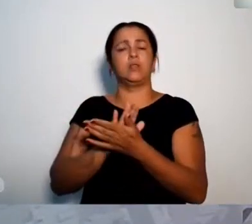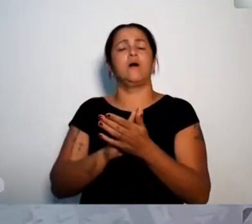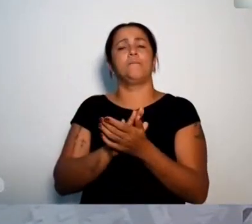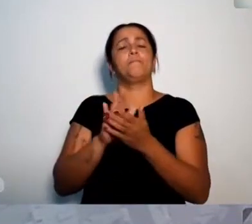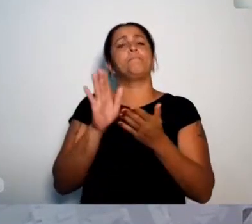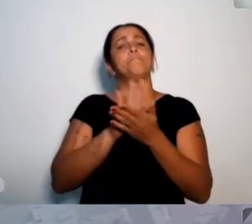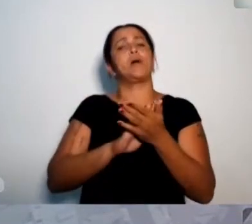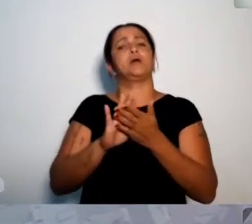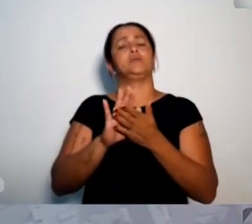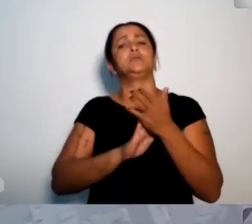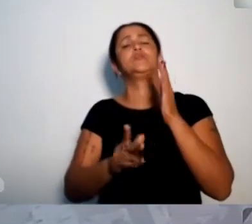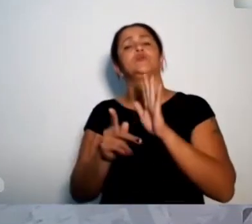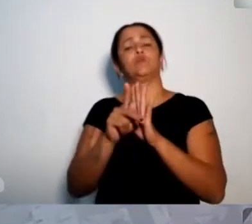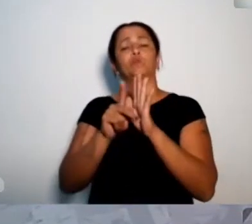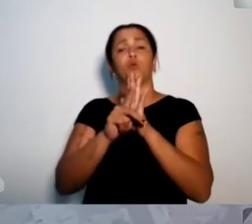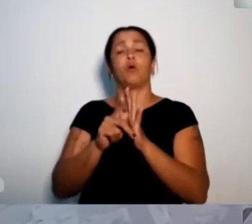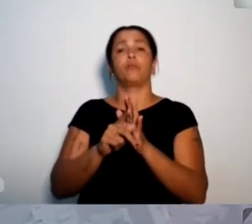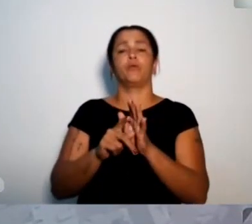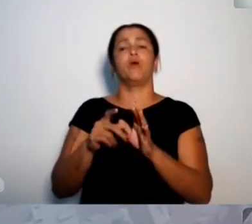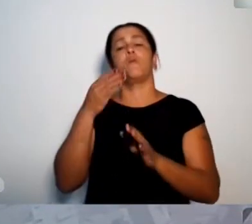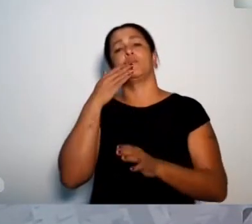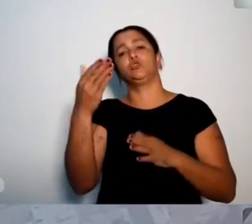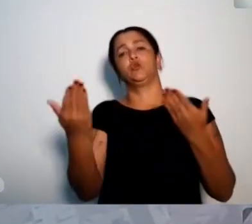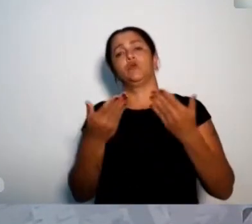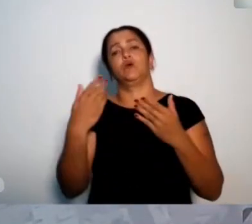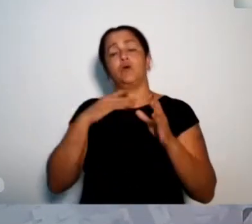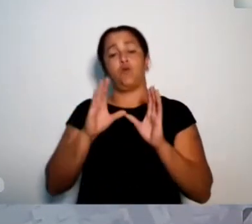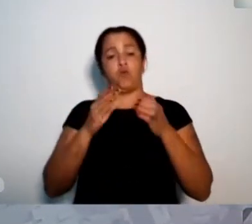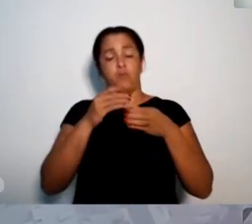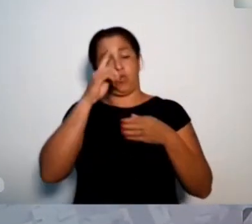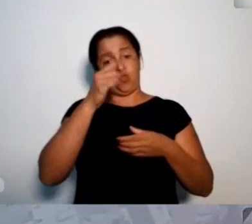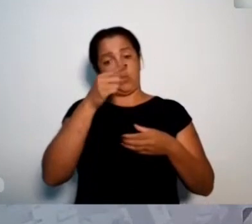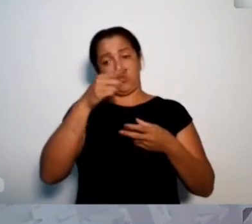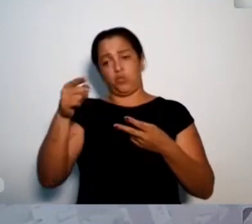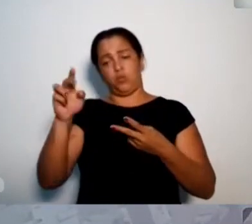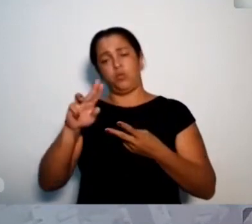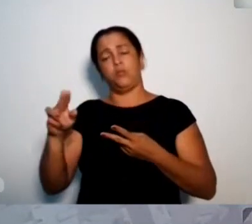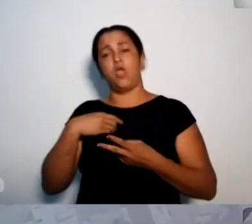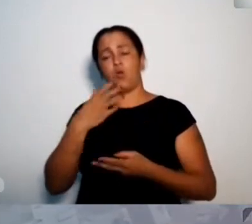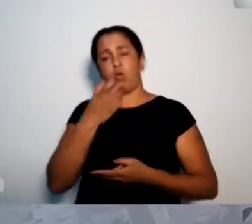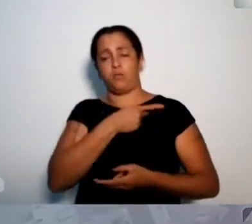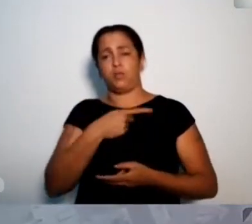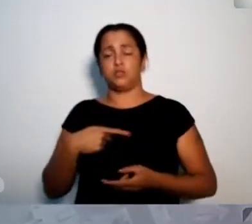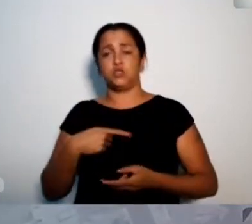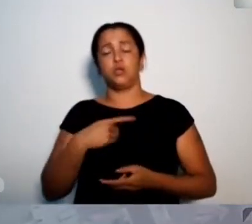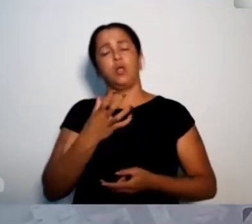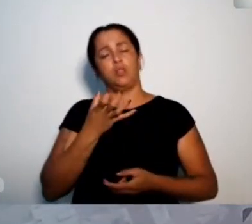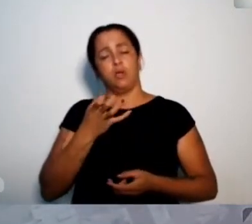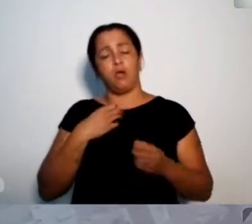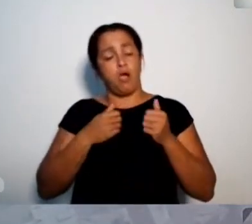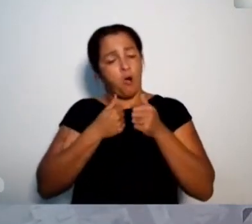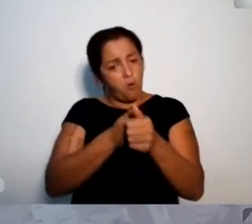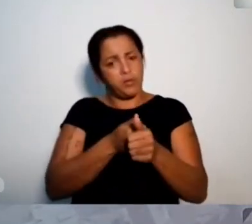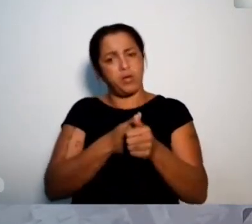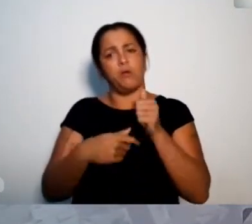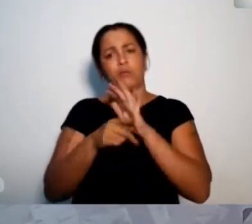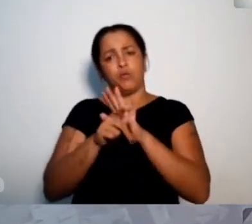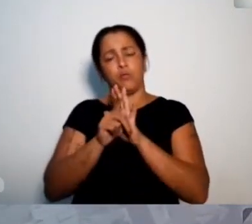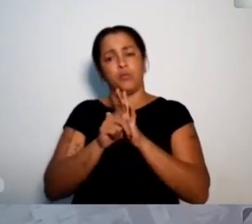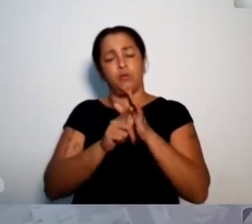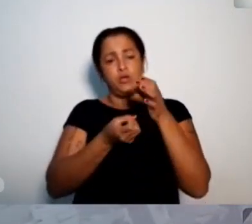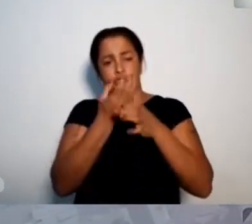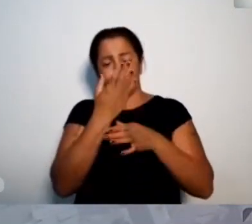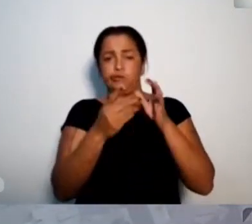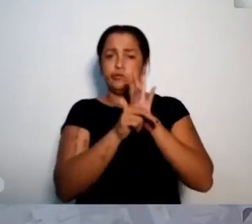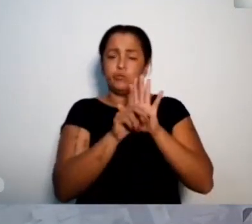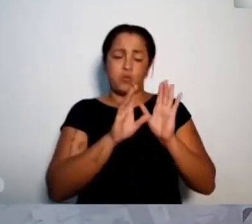presidente, que o senhor possa nomear uma comissão de vereadores, eu gostaria de presidi-la, para que acompanhe a instituição desse conselho, para que a gente